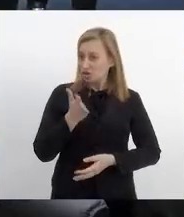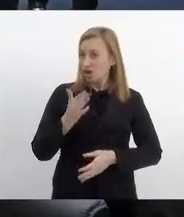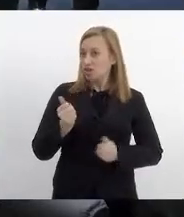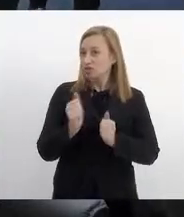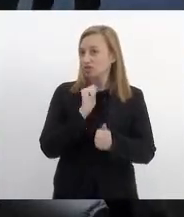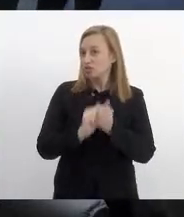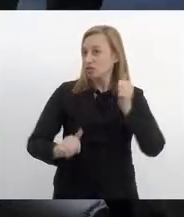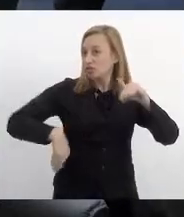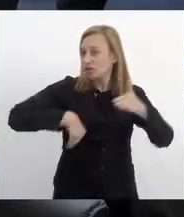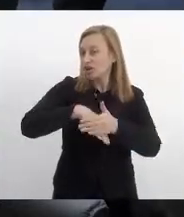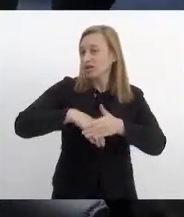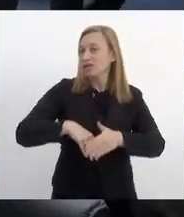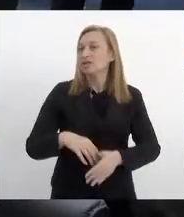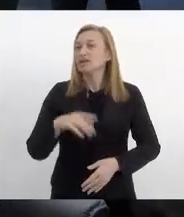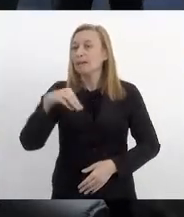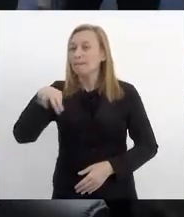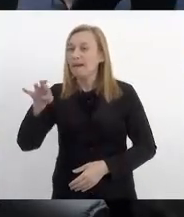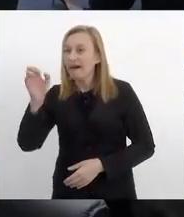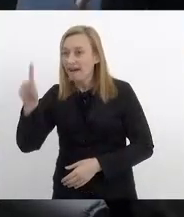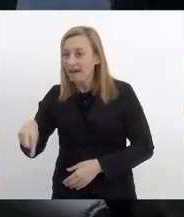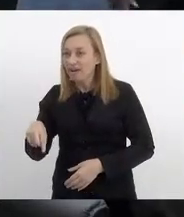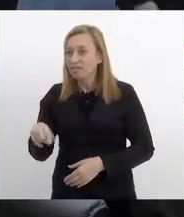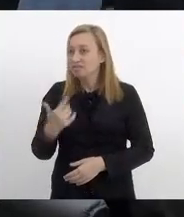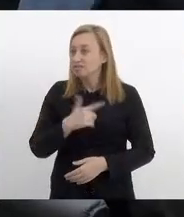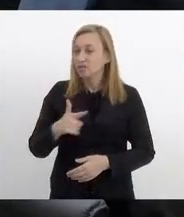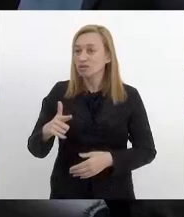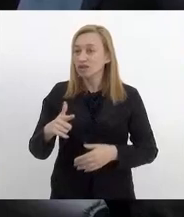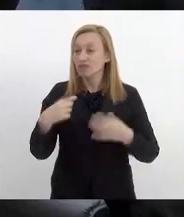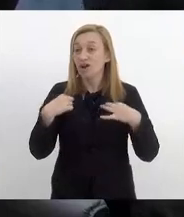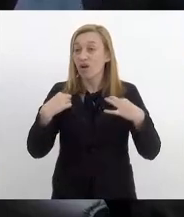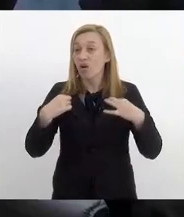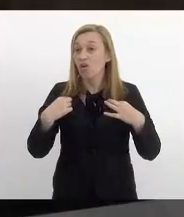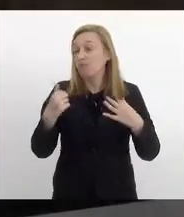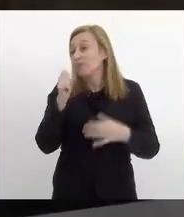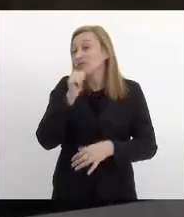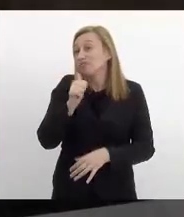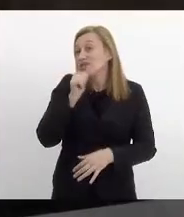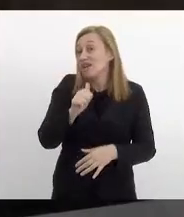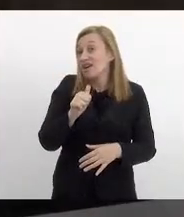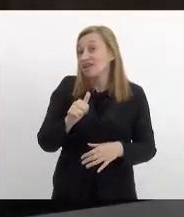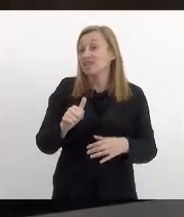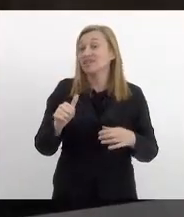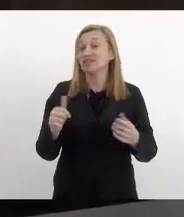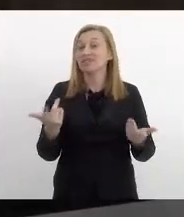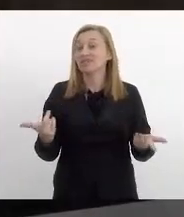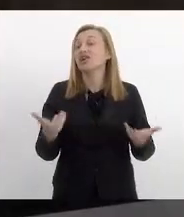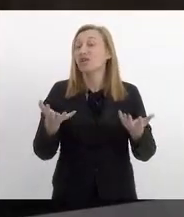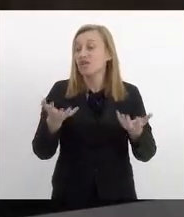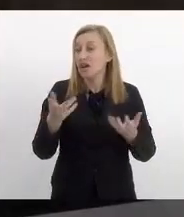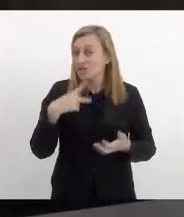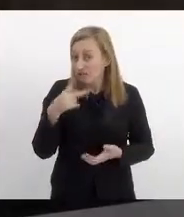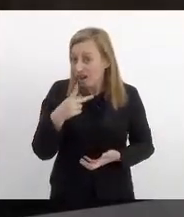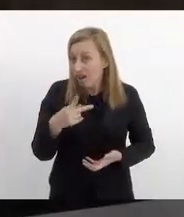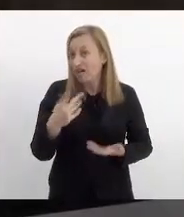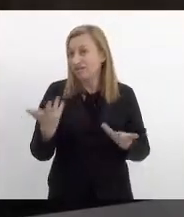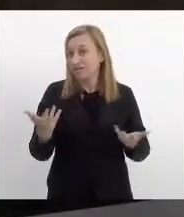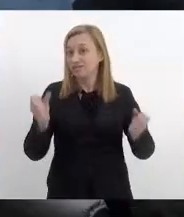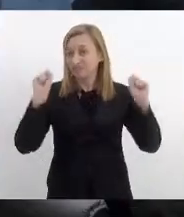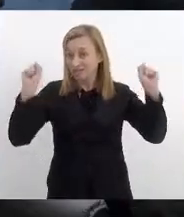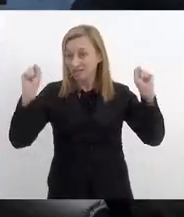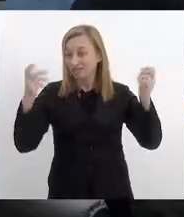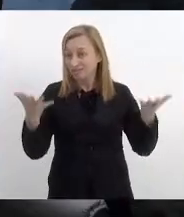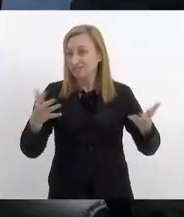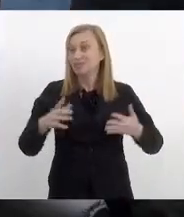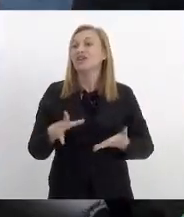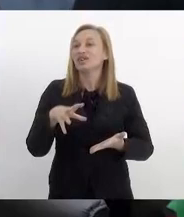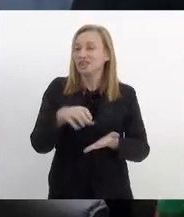no campo da partida Maré e também não teve o uniforme para as mulheres torcedoras. Eu quero deixar isso aqui registrado. Próxima